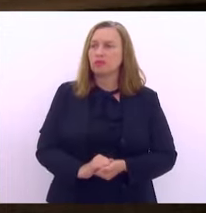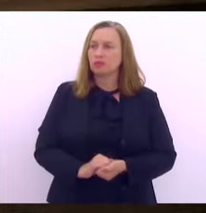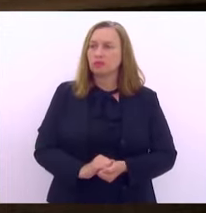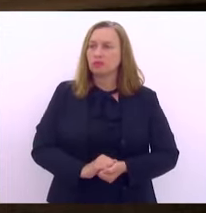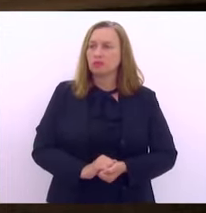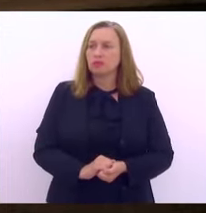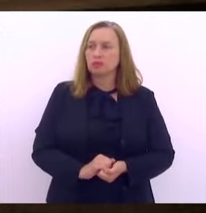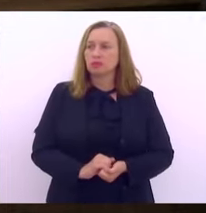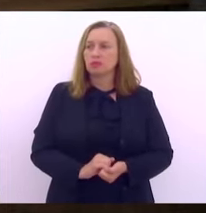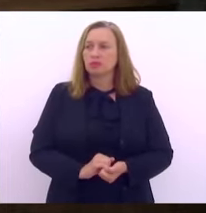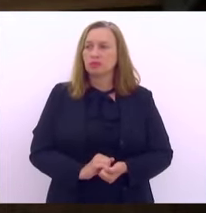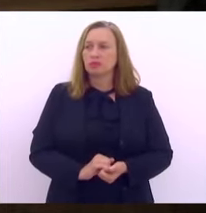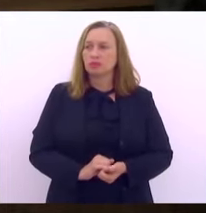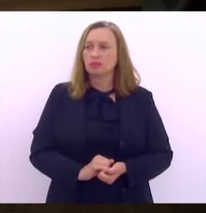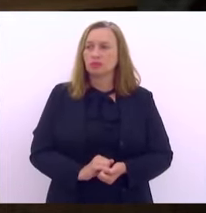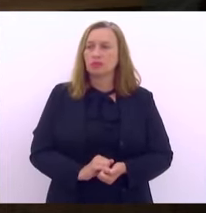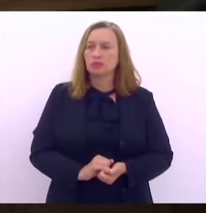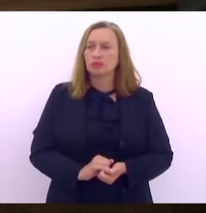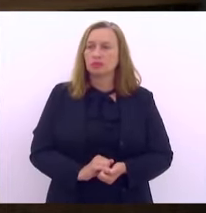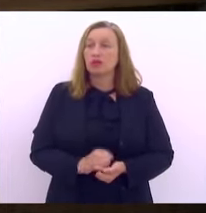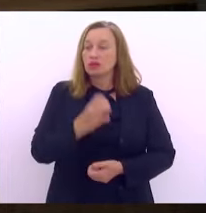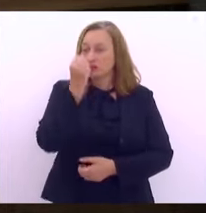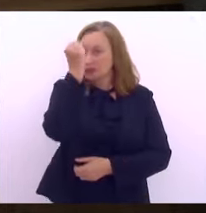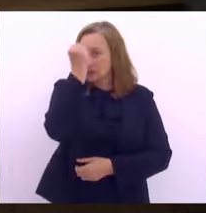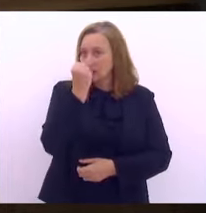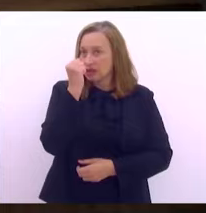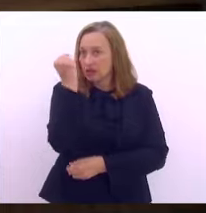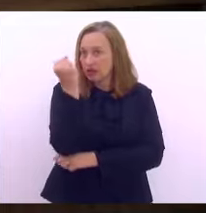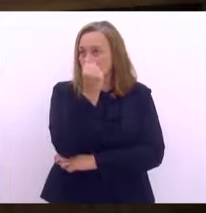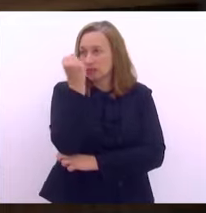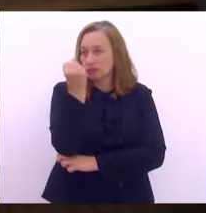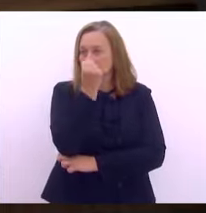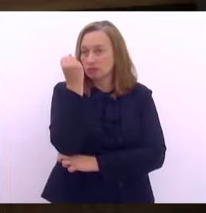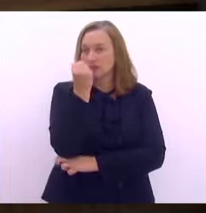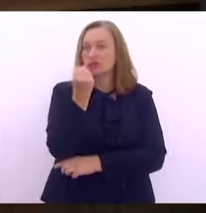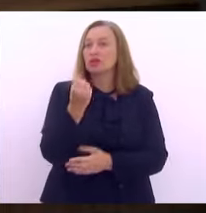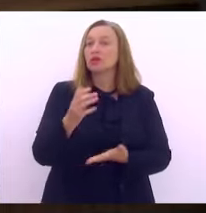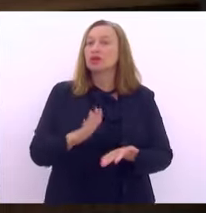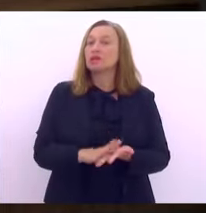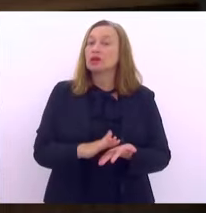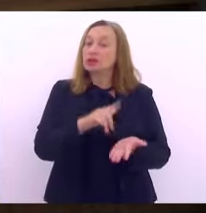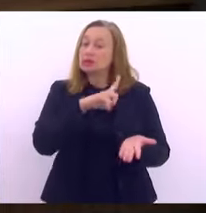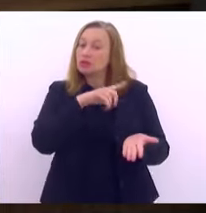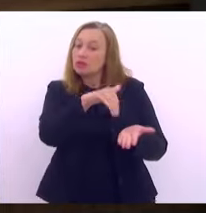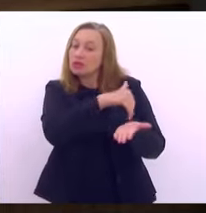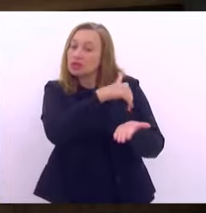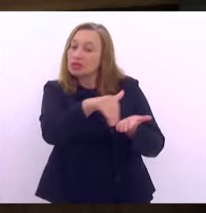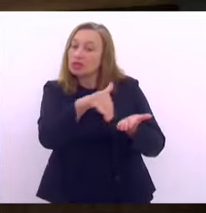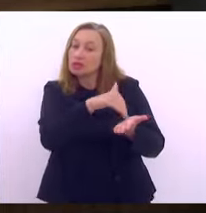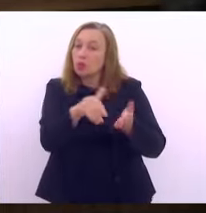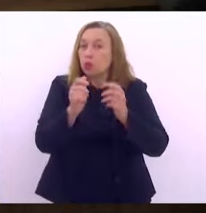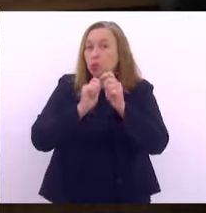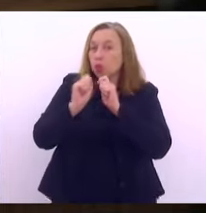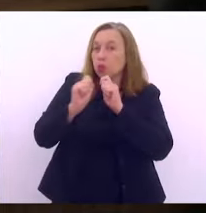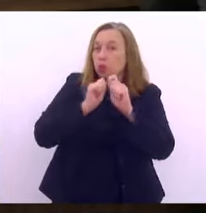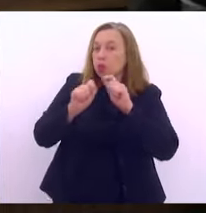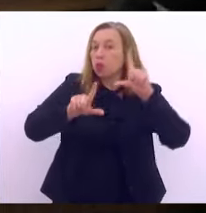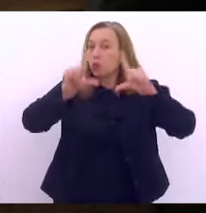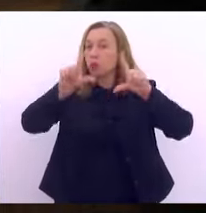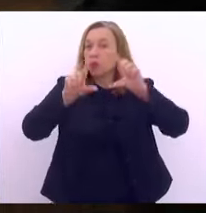gravíssimo, gravíssimo. Nós temos uma secretária que, em entrevista à TV